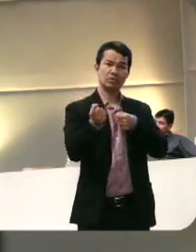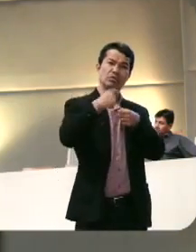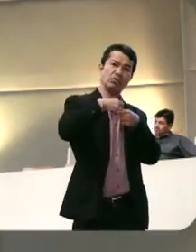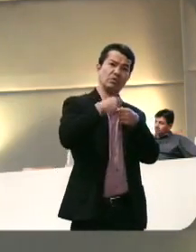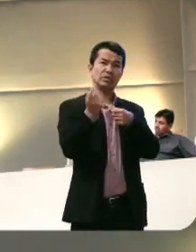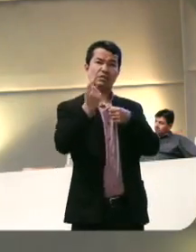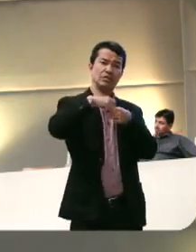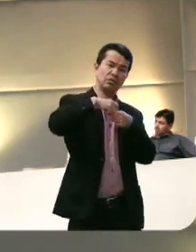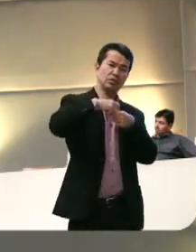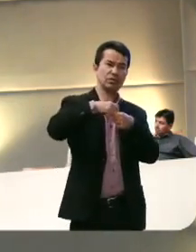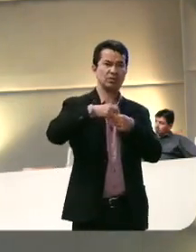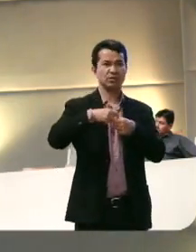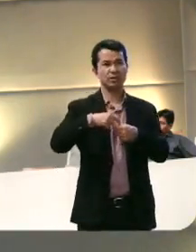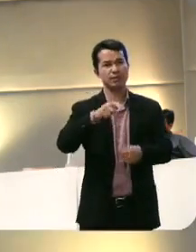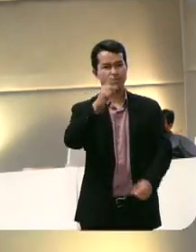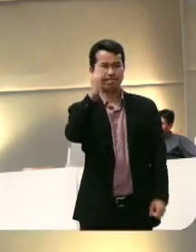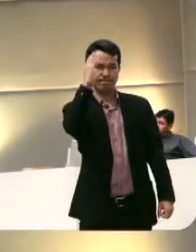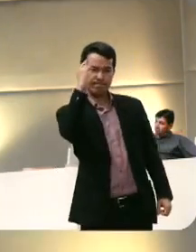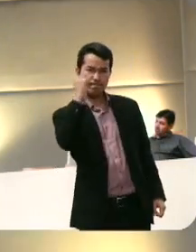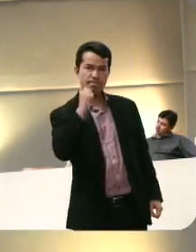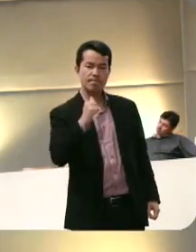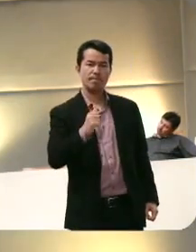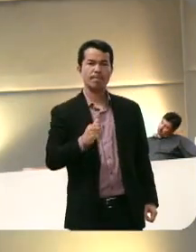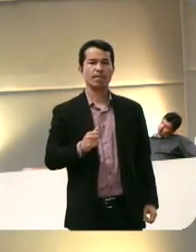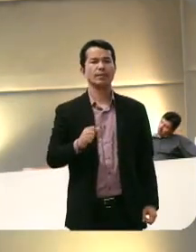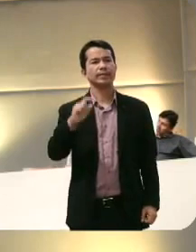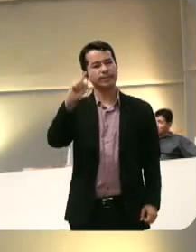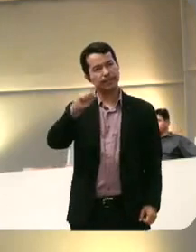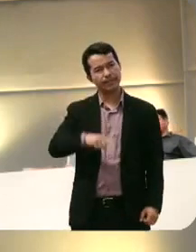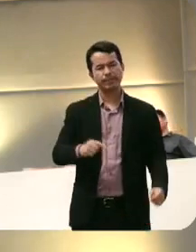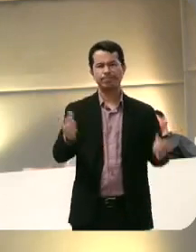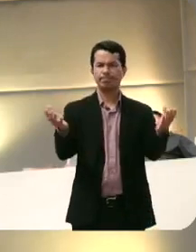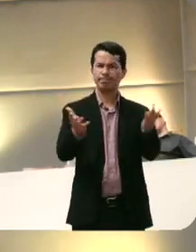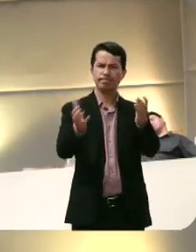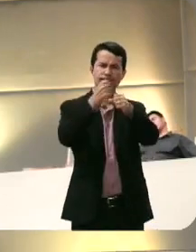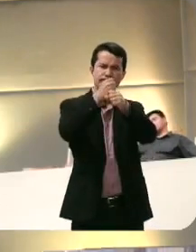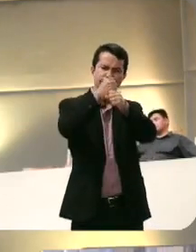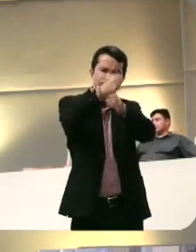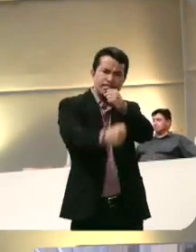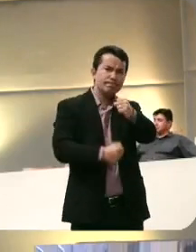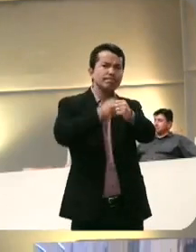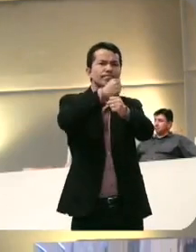Esse ano, quando começou, Deus falou exatamente isso comigo.